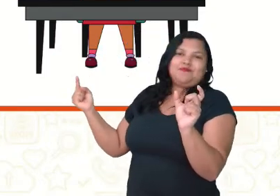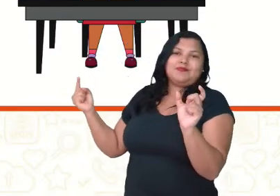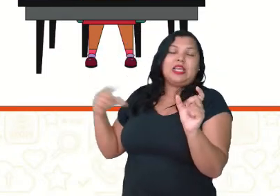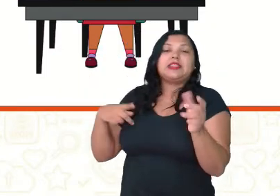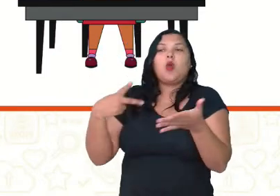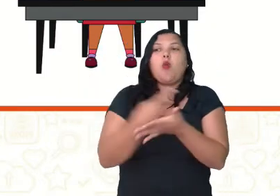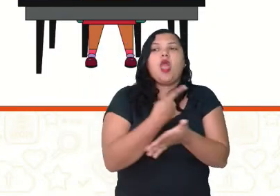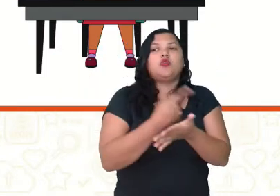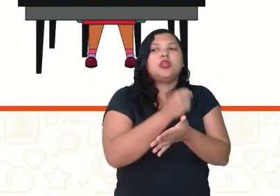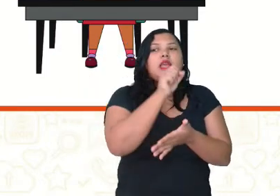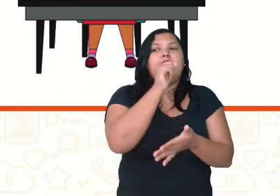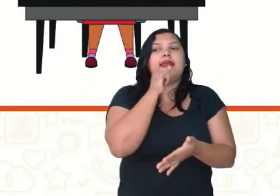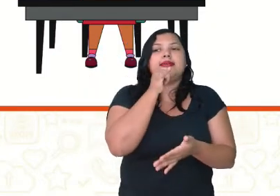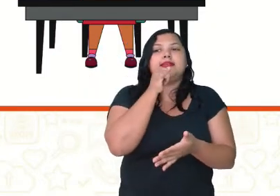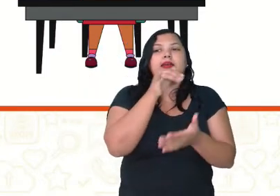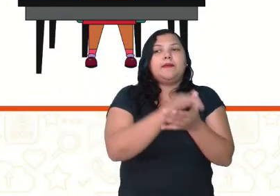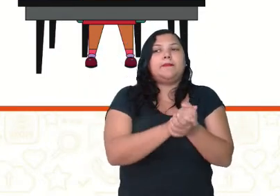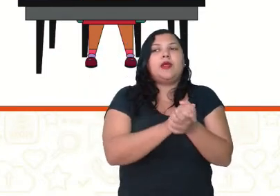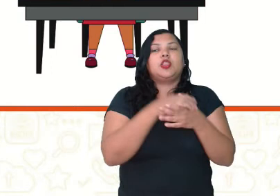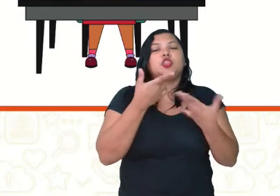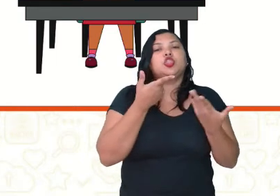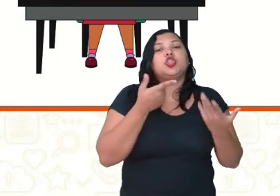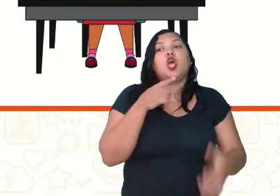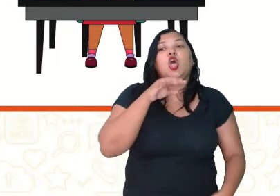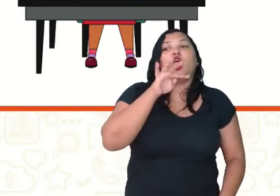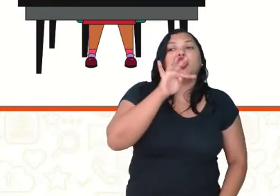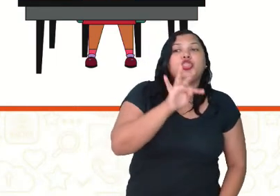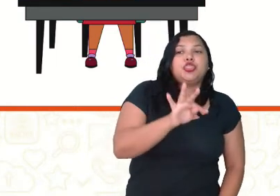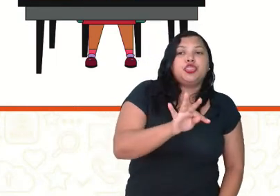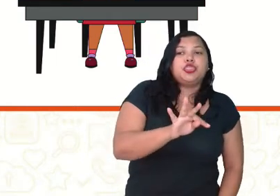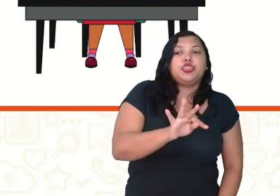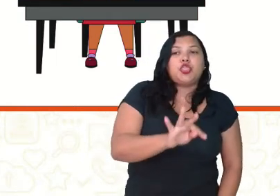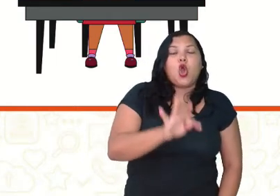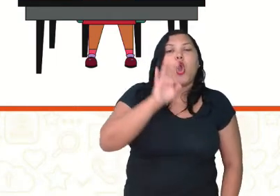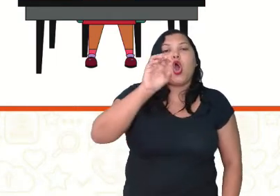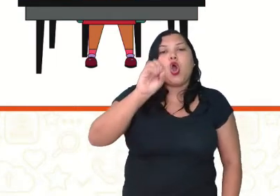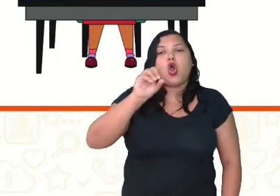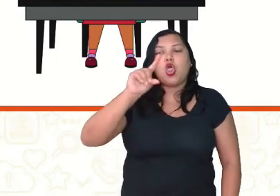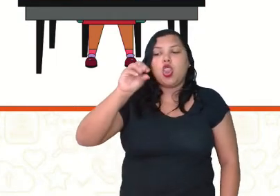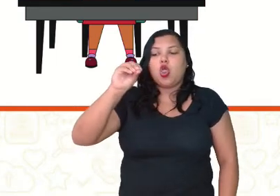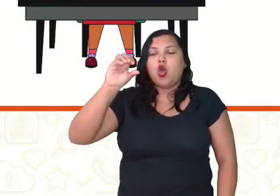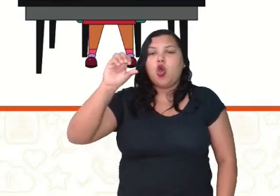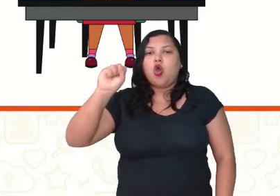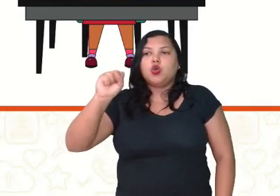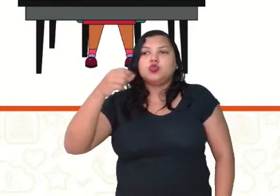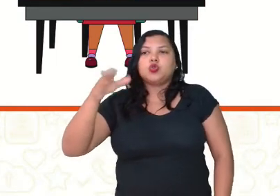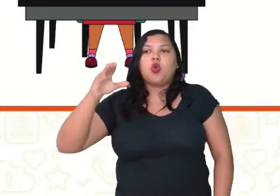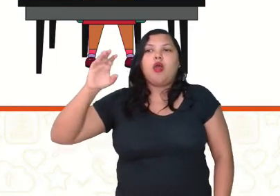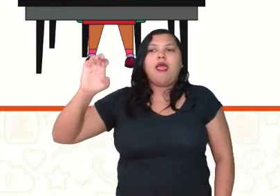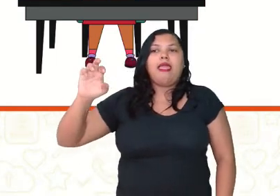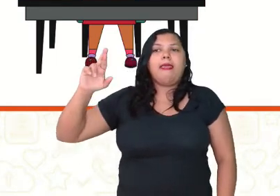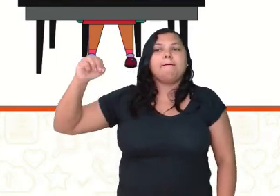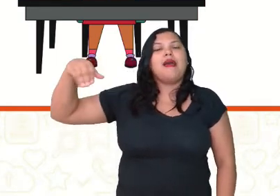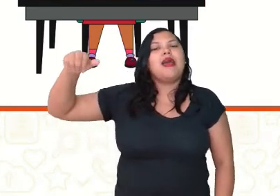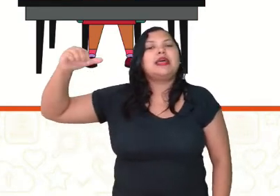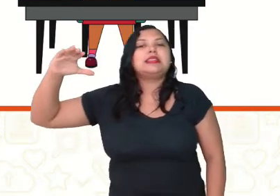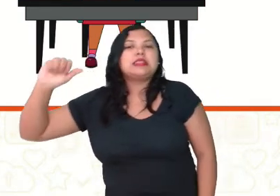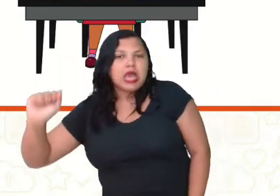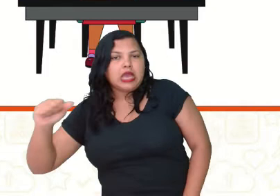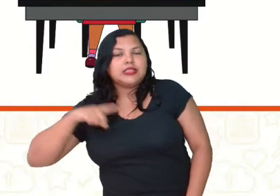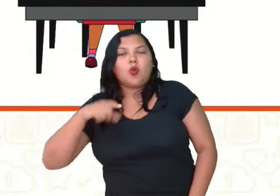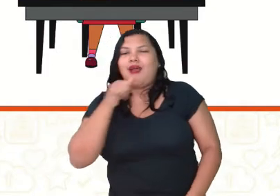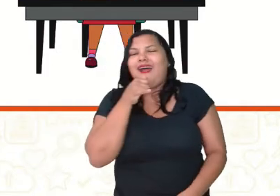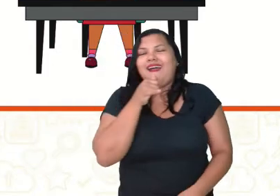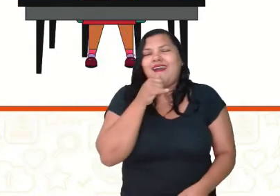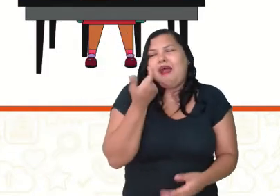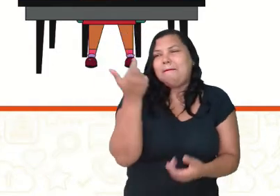Erros de segmentação, todos com hermança. Então, assim, as palavras não têm um começo, um meio, um fim, não são